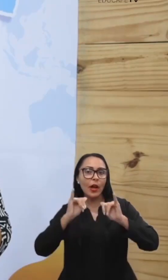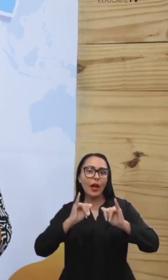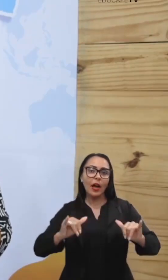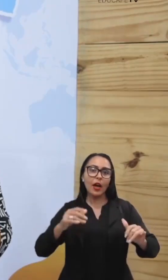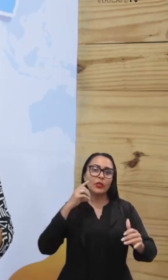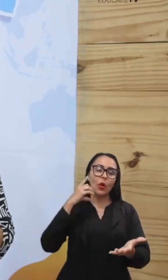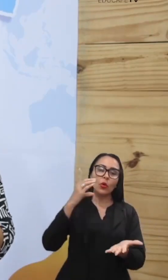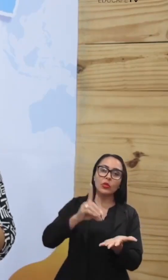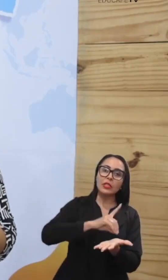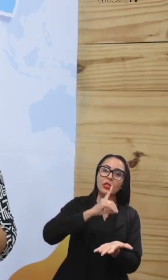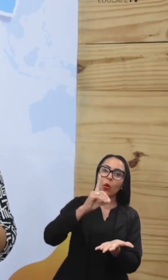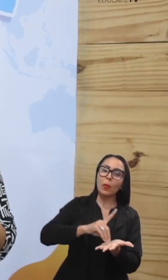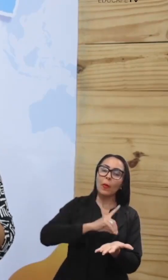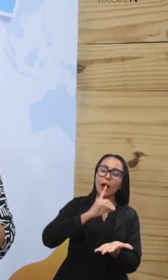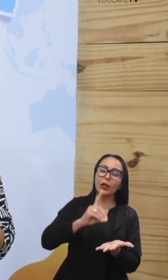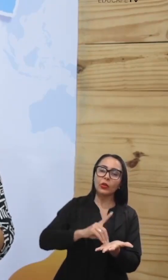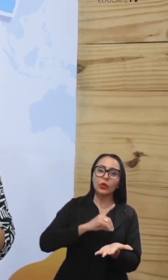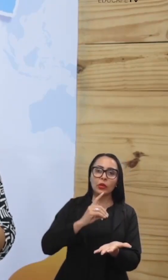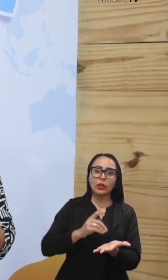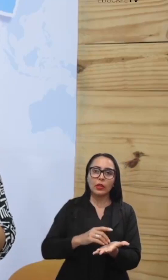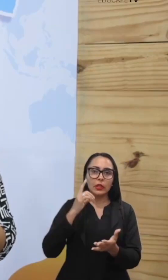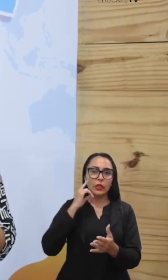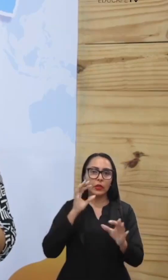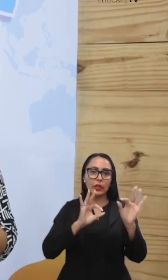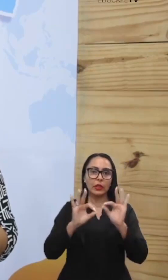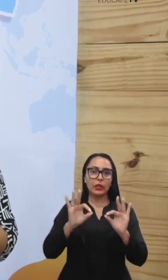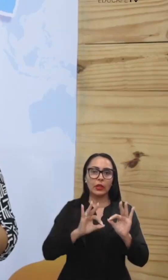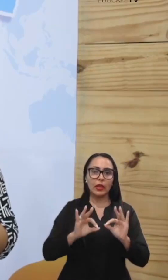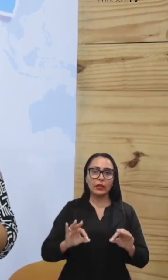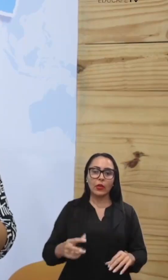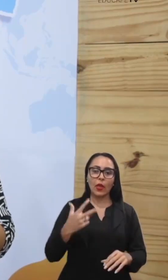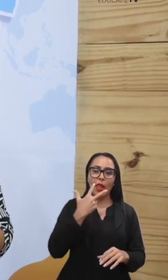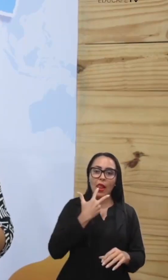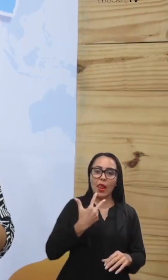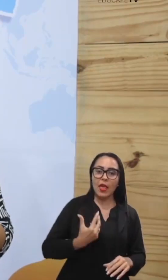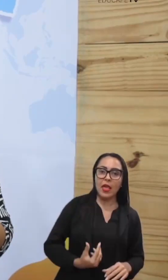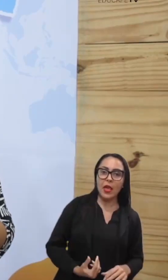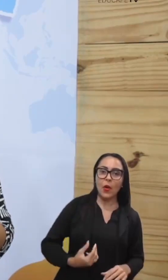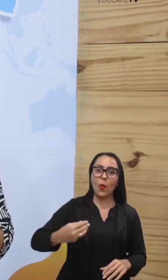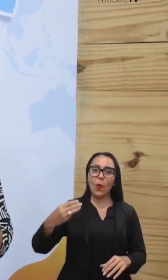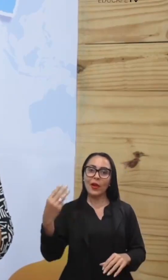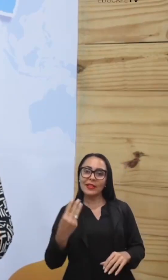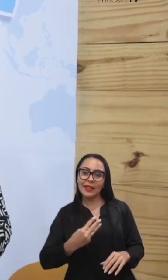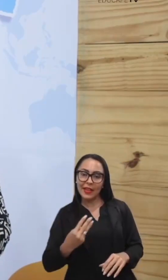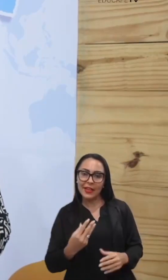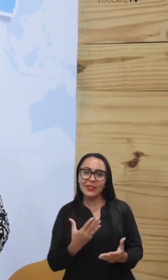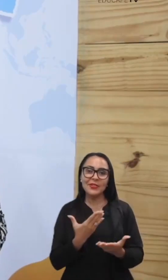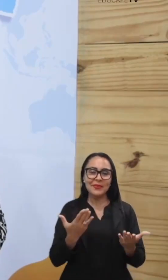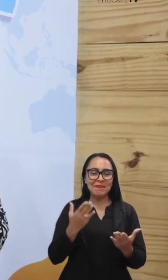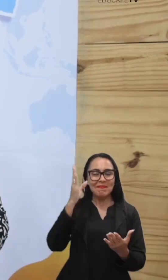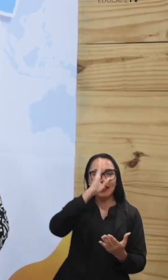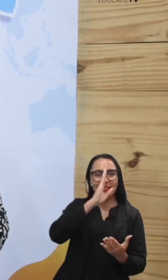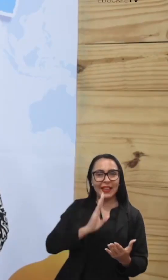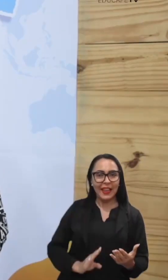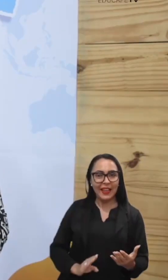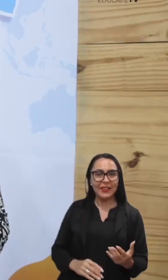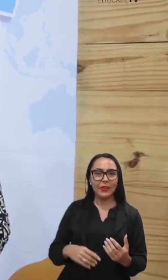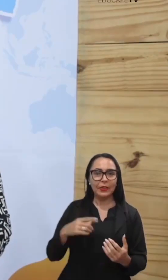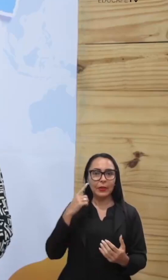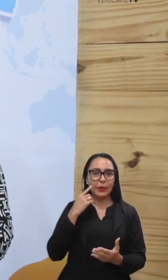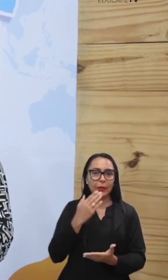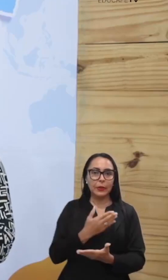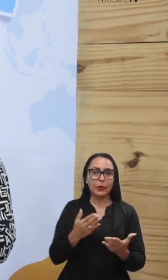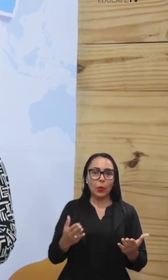Dicionário Enciclopédico Ilustrado Trilingue da Língua de Sinais Brasileira, de autoria